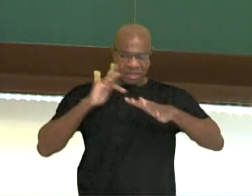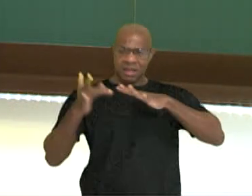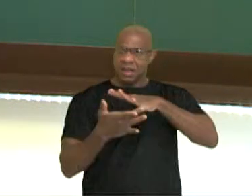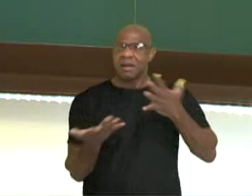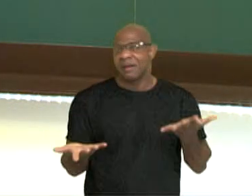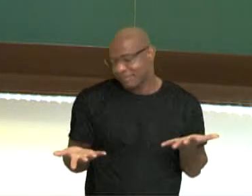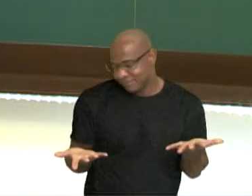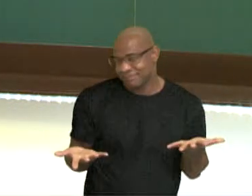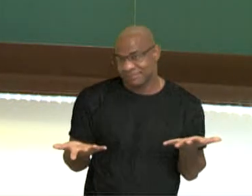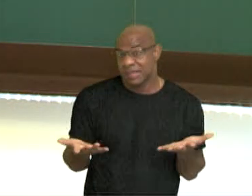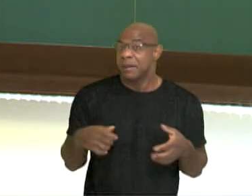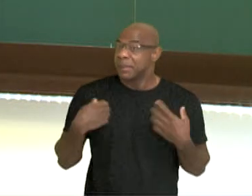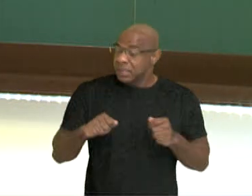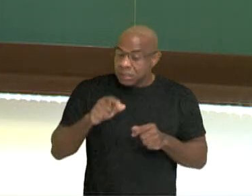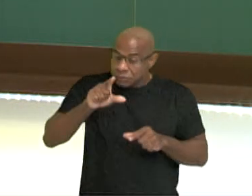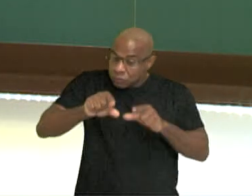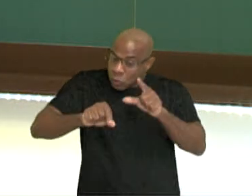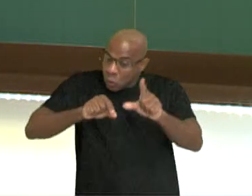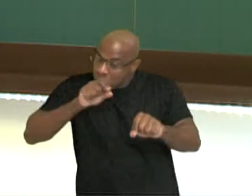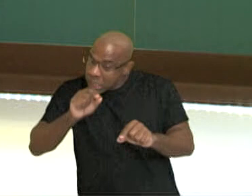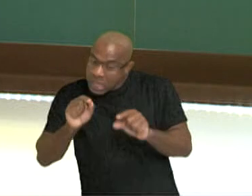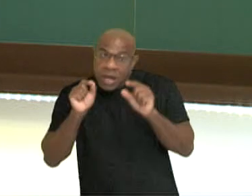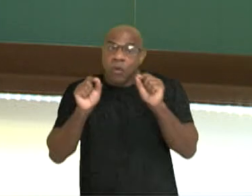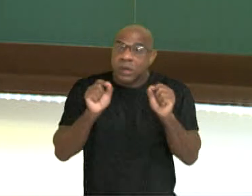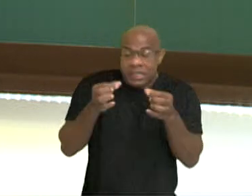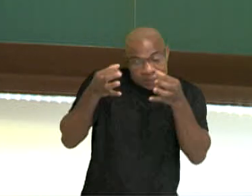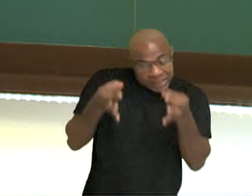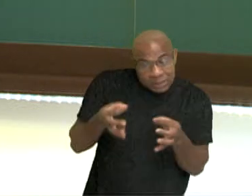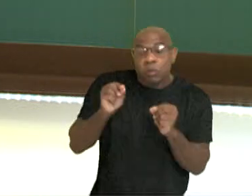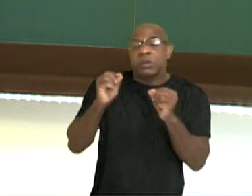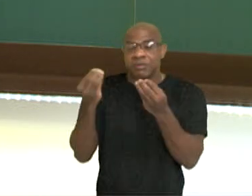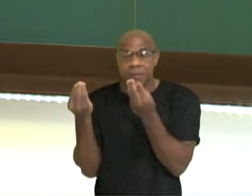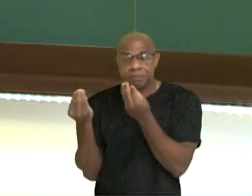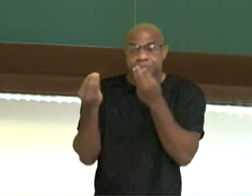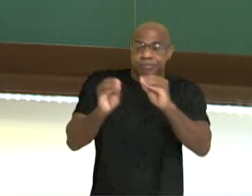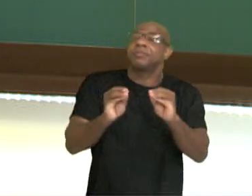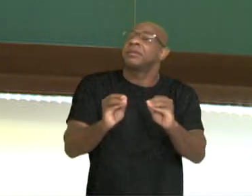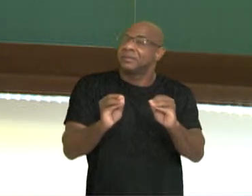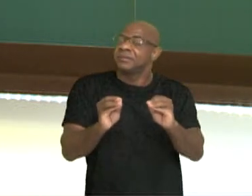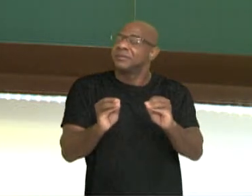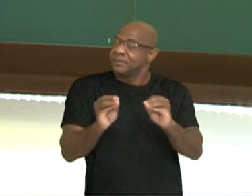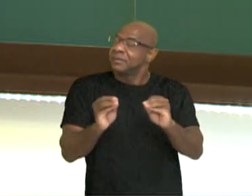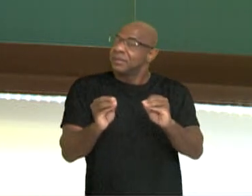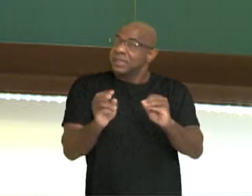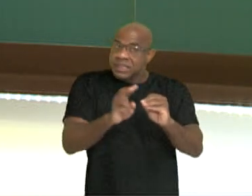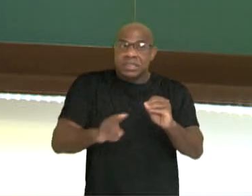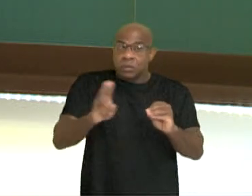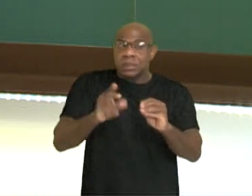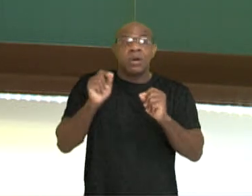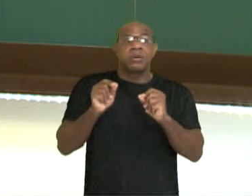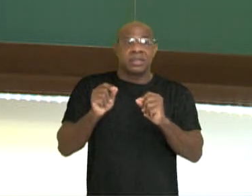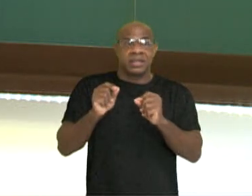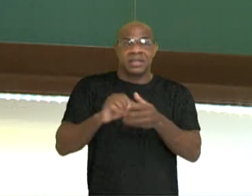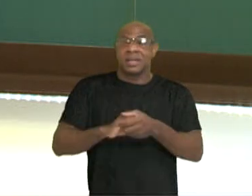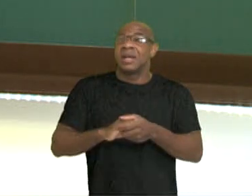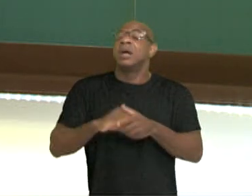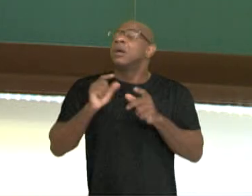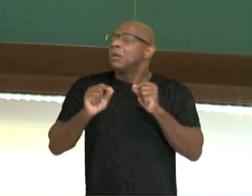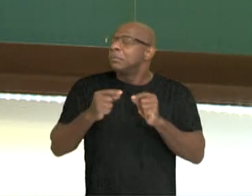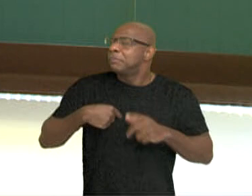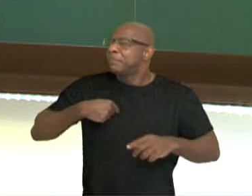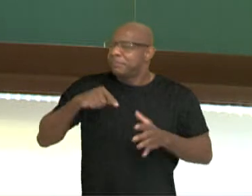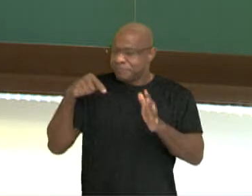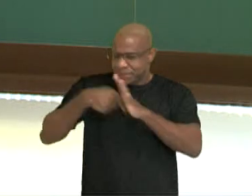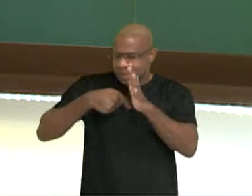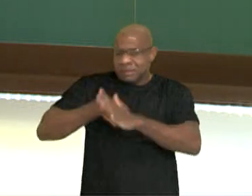Eu tenho que filtrar direitinho o que eu vou colocar e usar aquela régua, né? Aquele filtro. Será